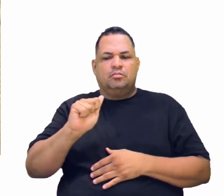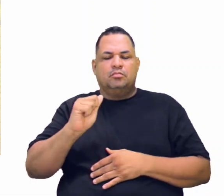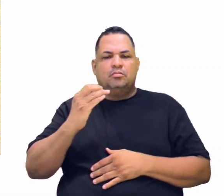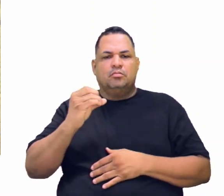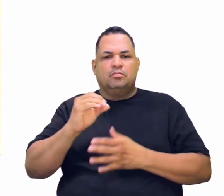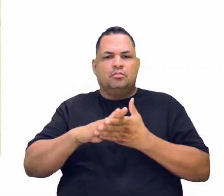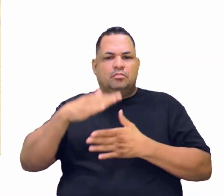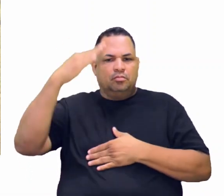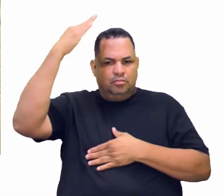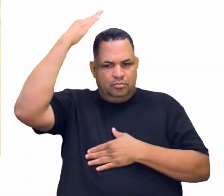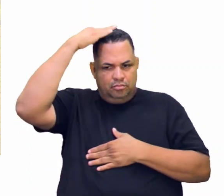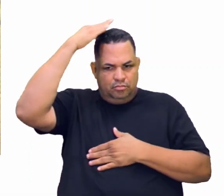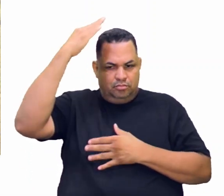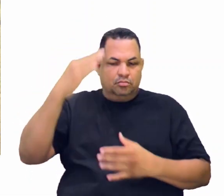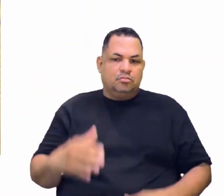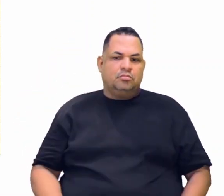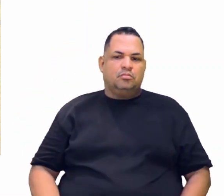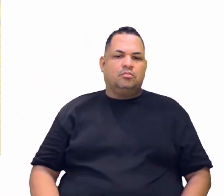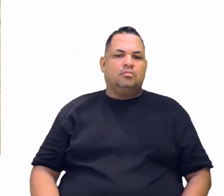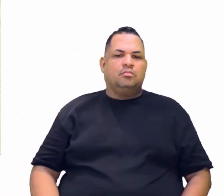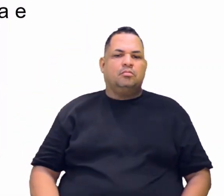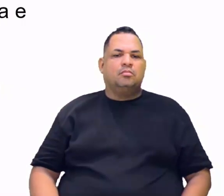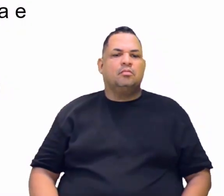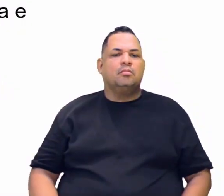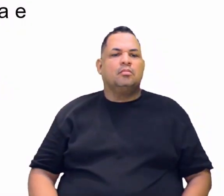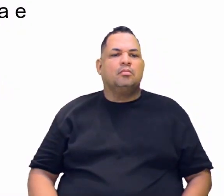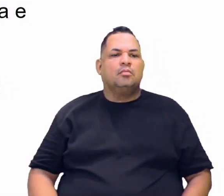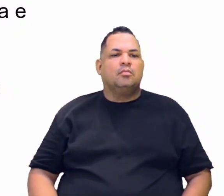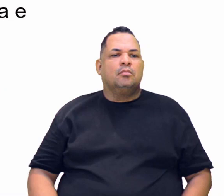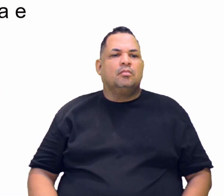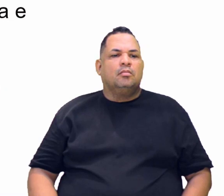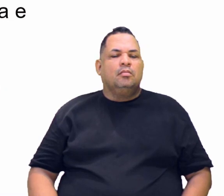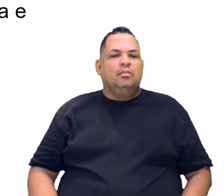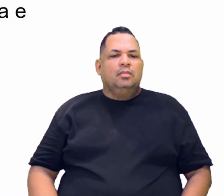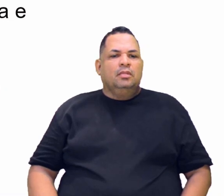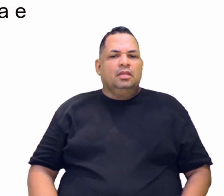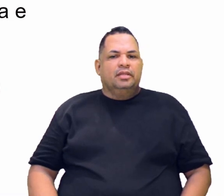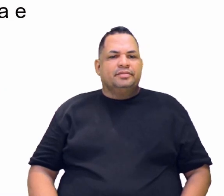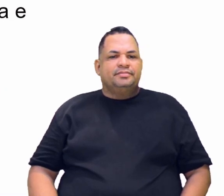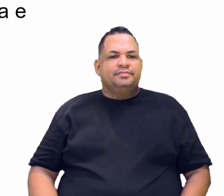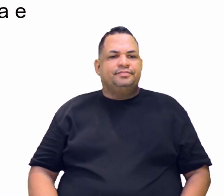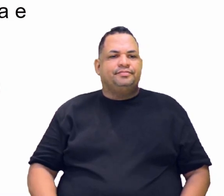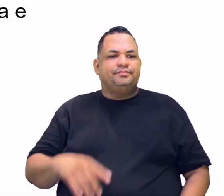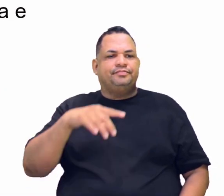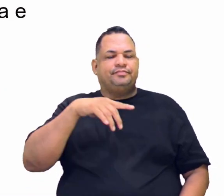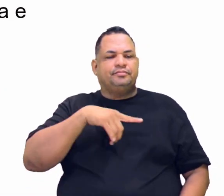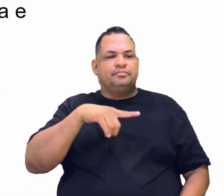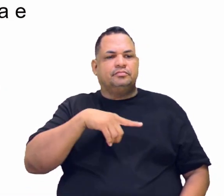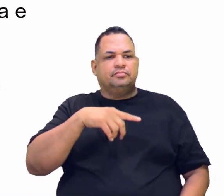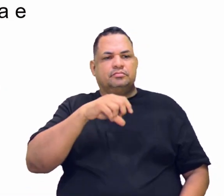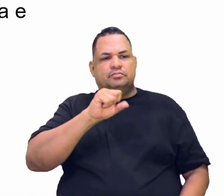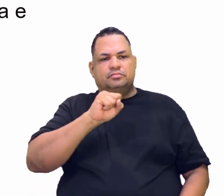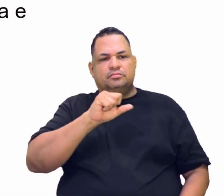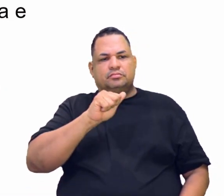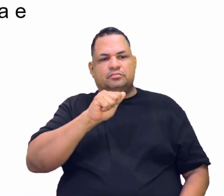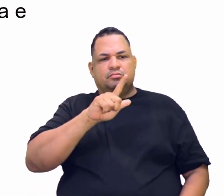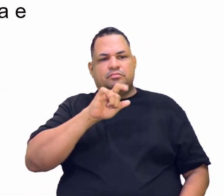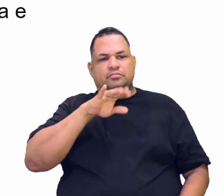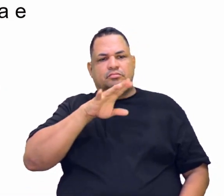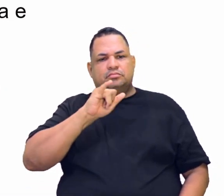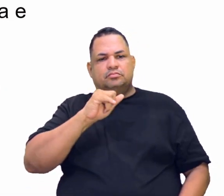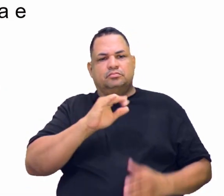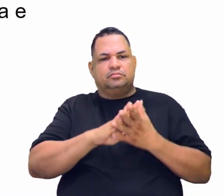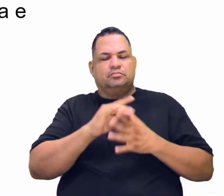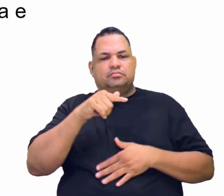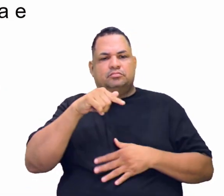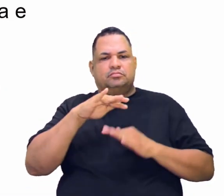lá a aldeia dos Caripunas. Fechou? Bom, os Salamãe, eles são